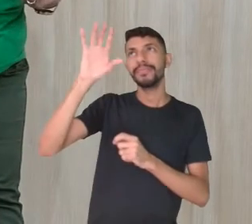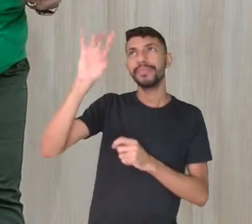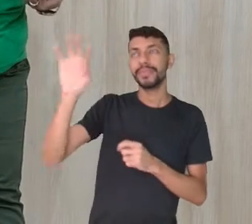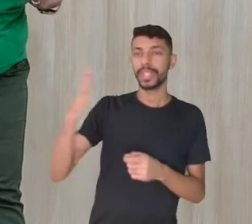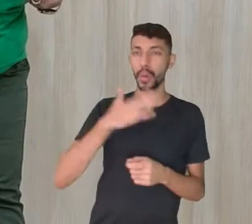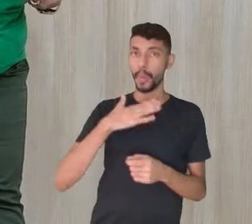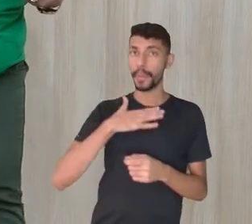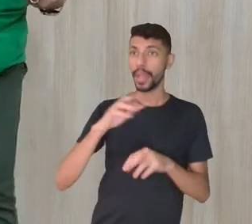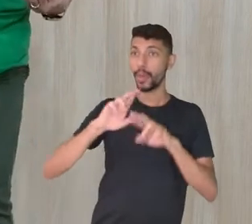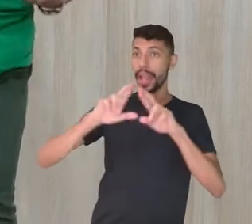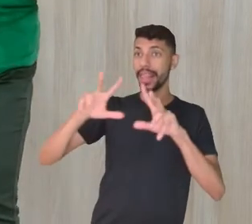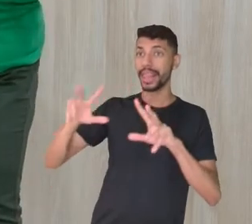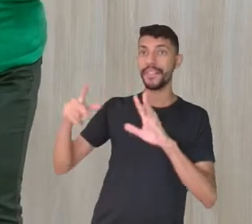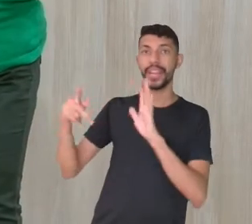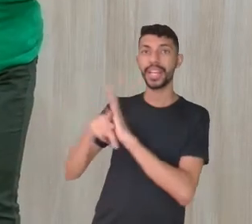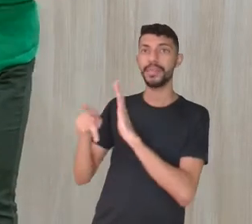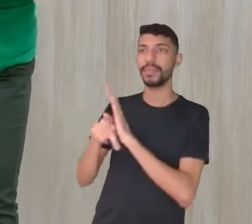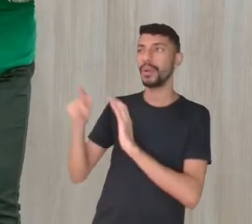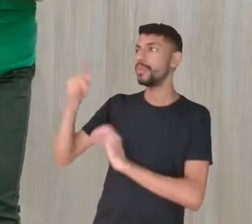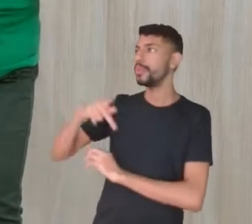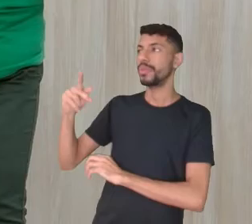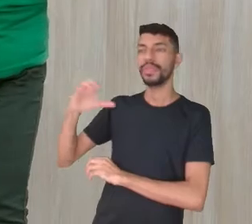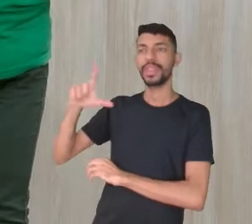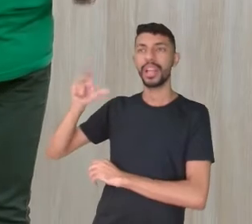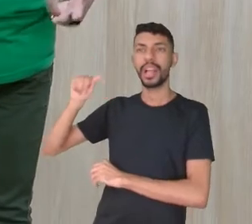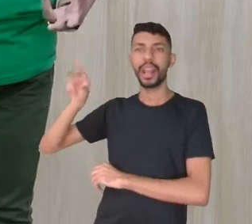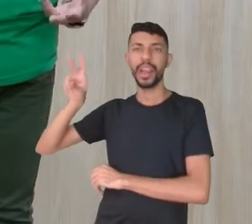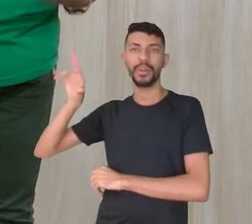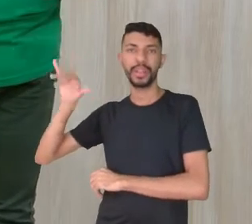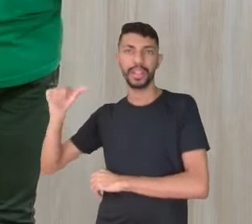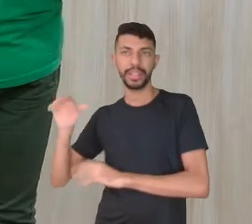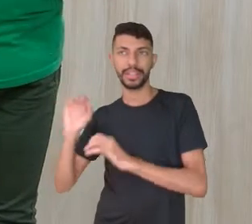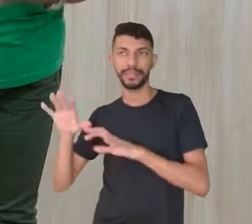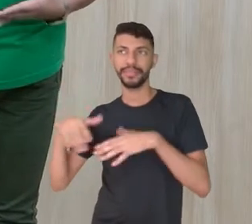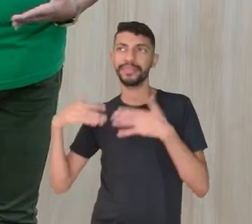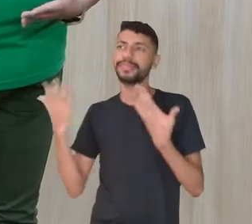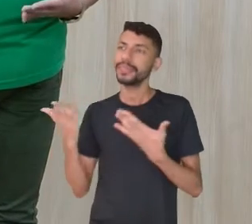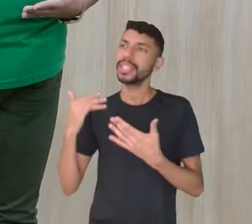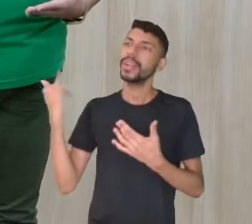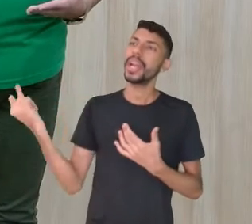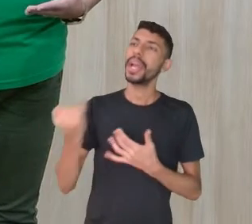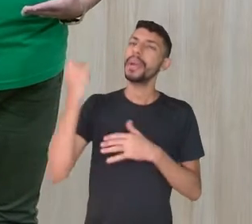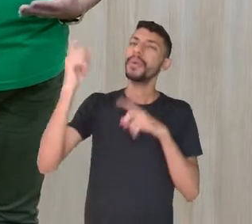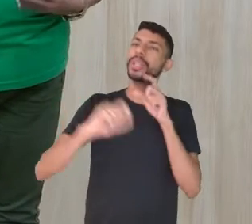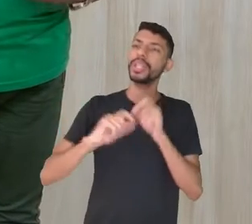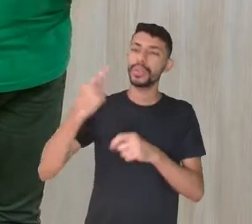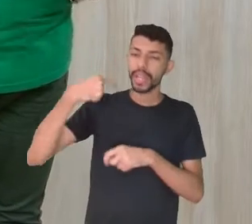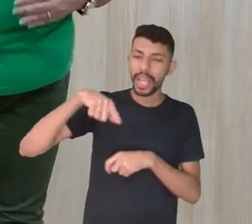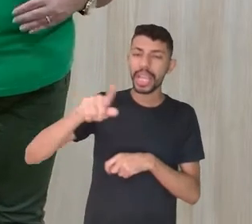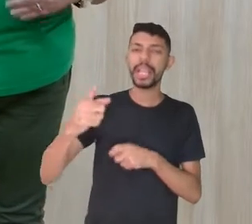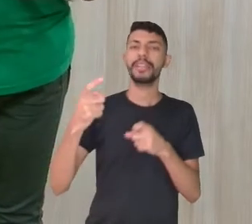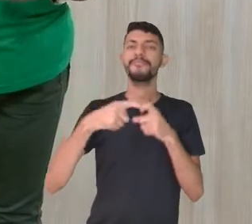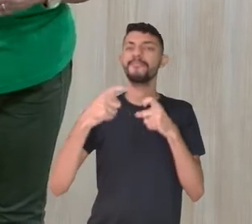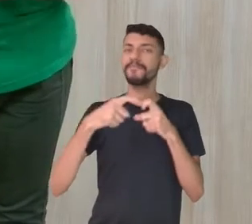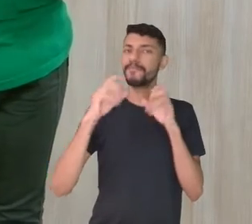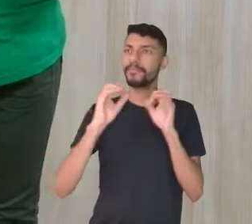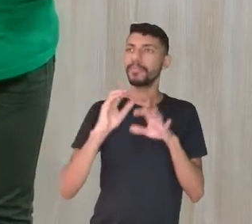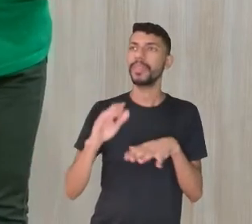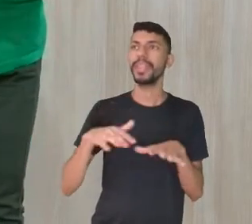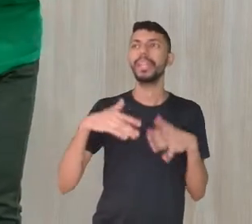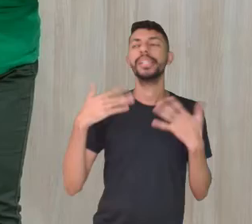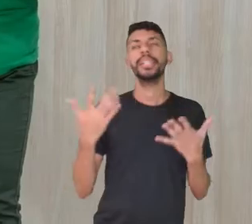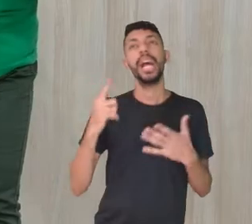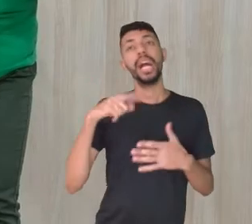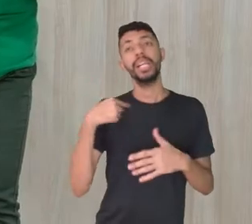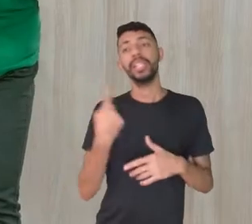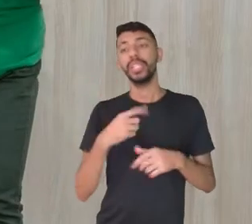da professora Cláudia. Às vezes, o analgésico que serve para mim não serve para ela. Então, é importante procurar o médico. Mesmo que a gente diga que o